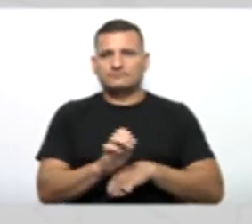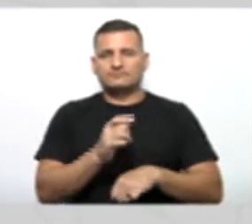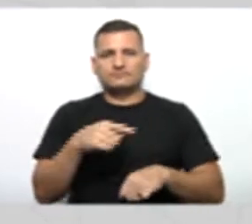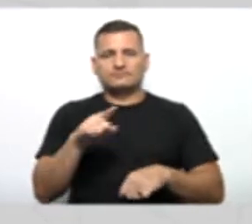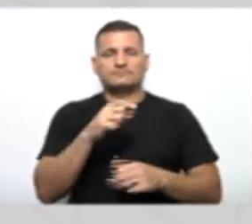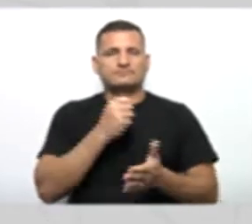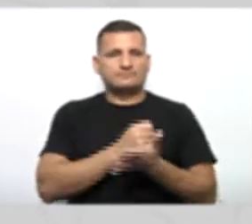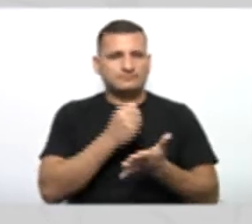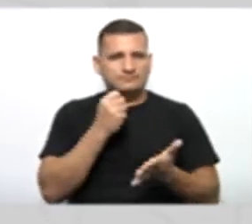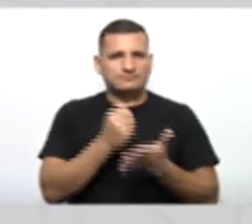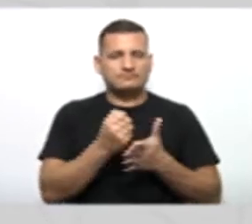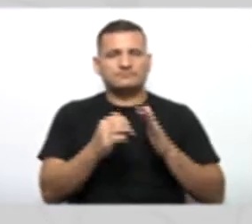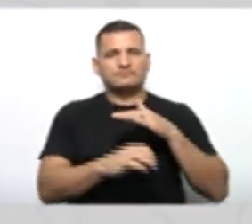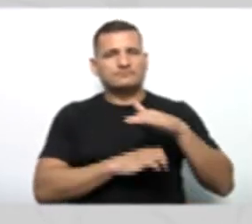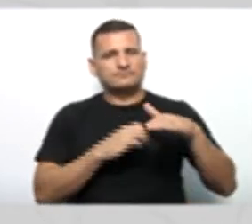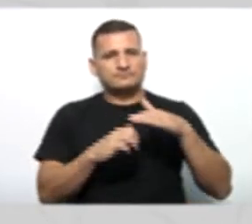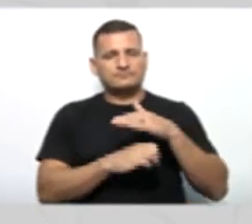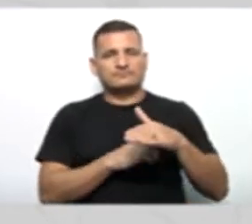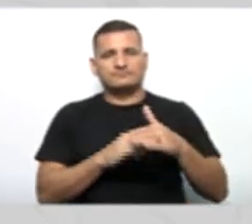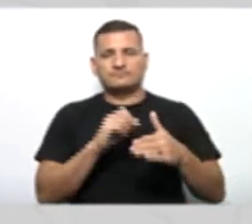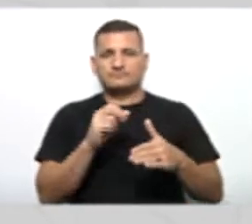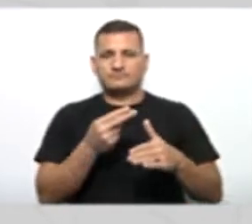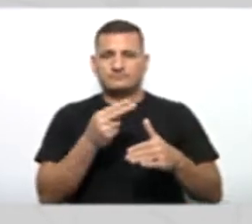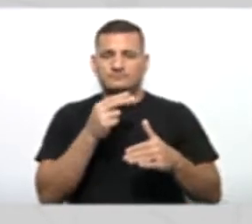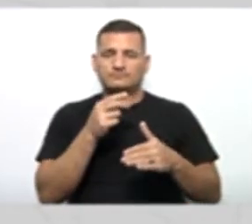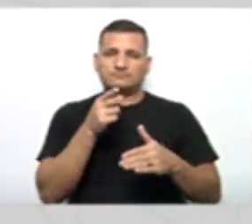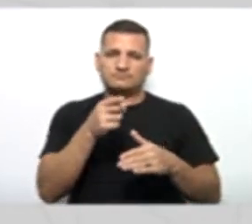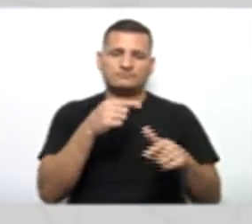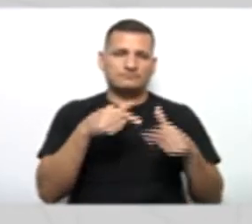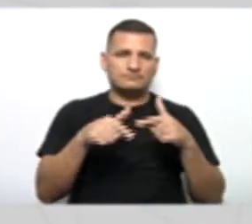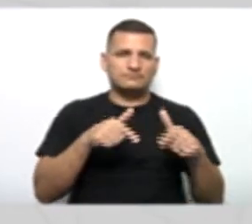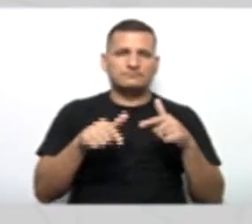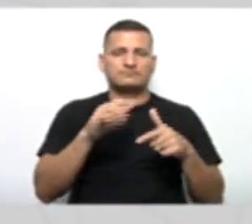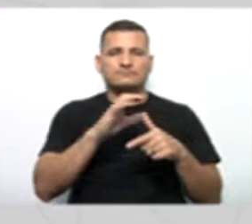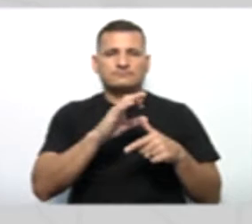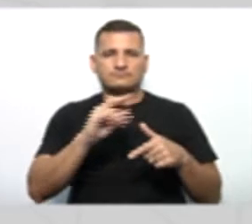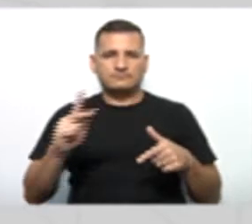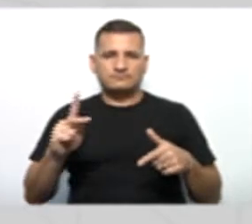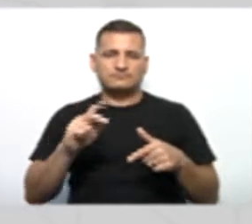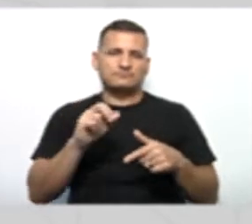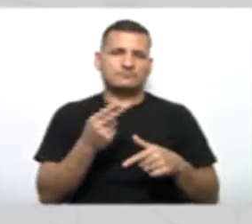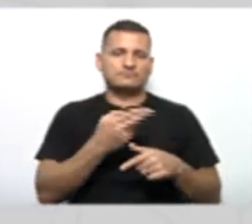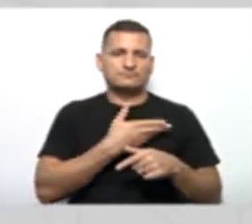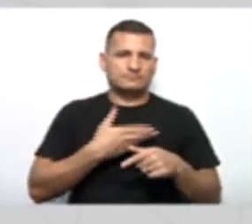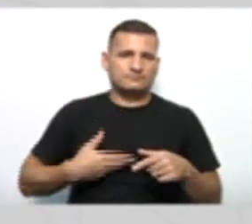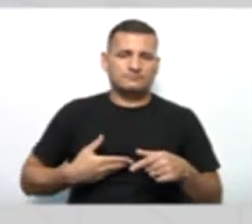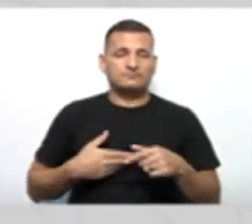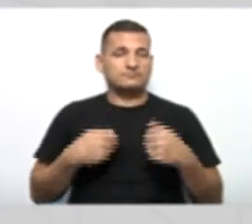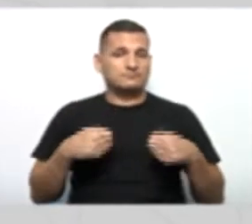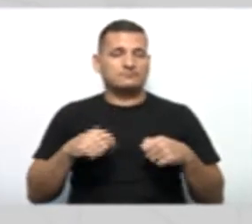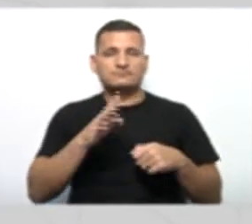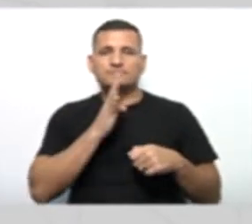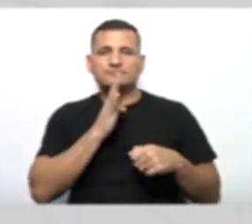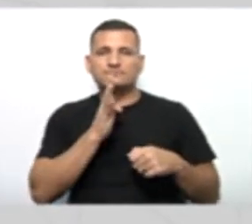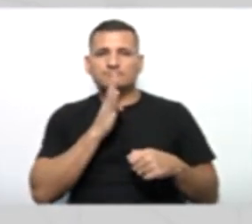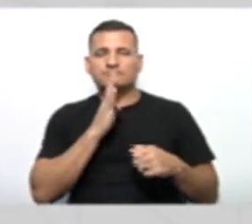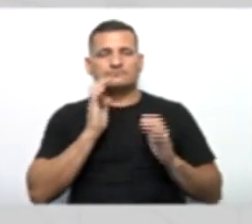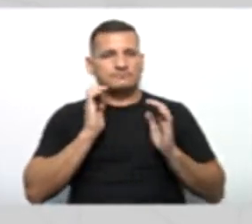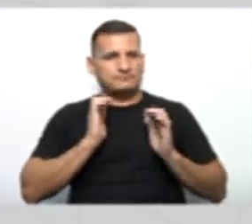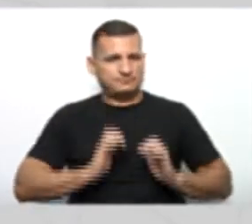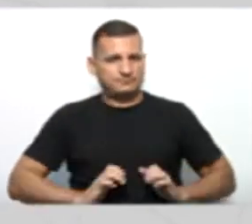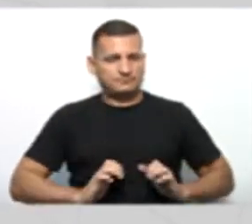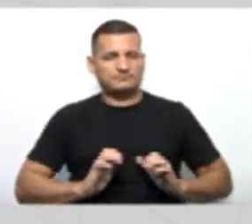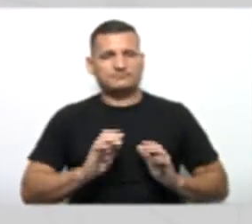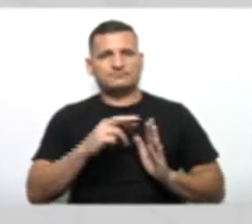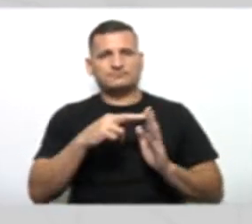contratados por uma empresa ou se vocês forem trabalhar uma cooperativa no órgão público é conhecer o código de ética dessa instituição